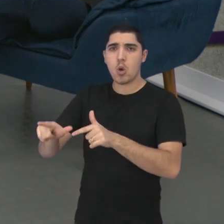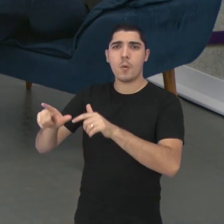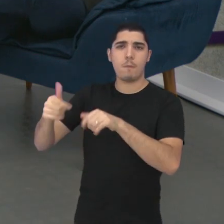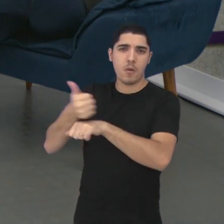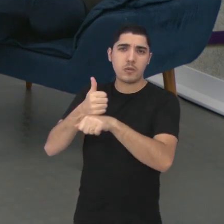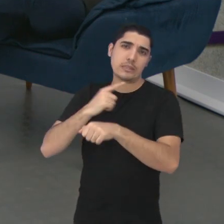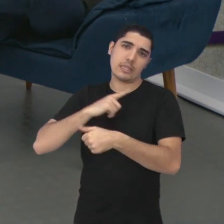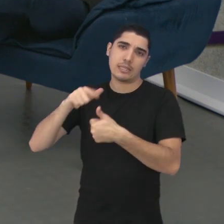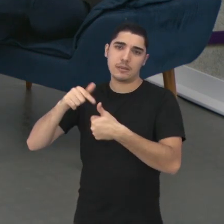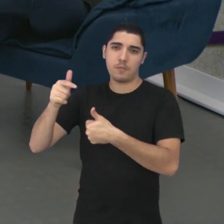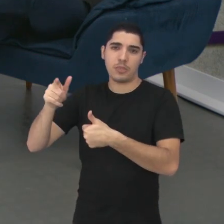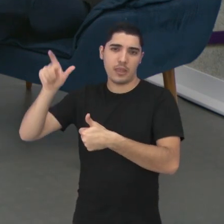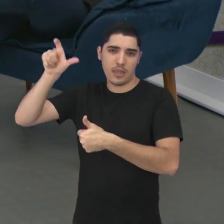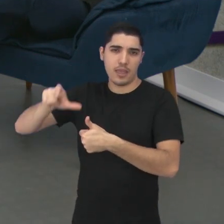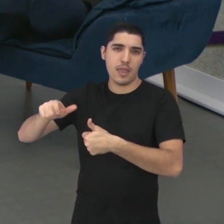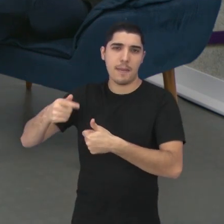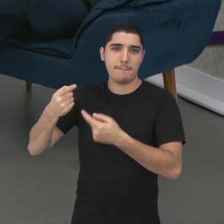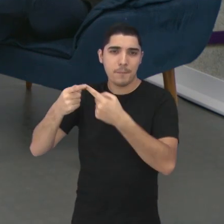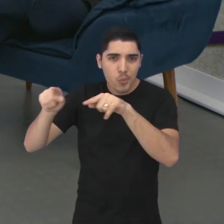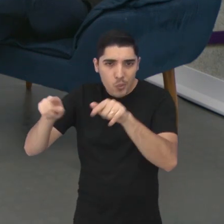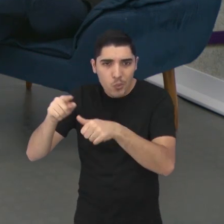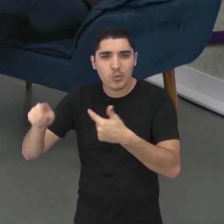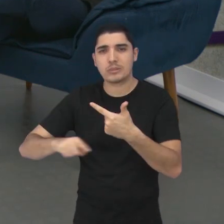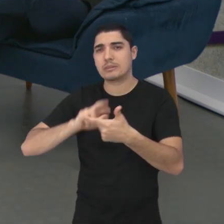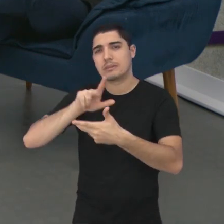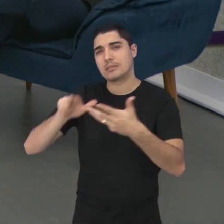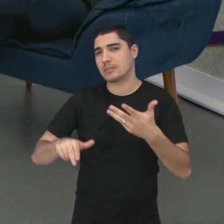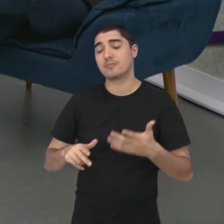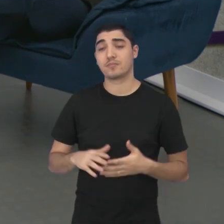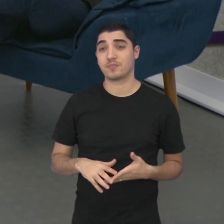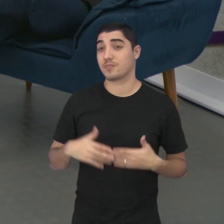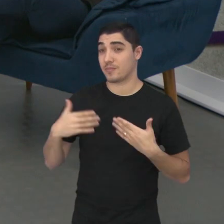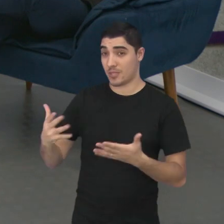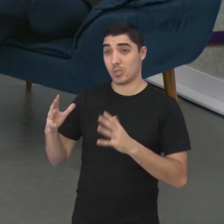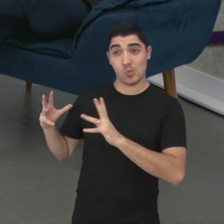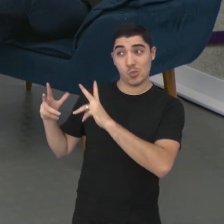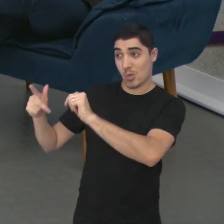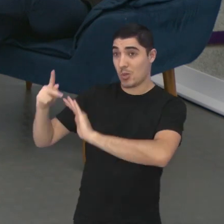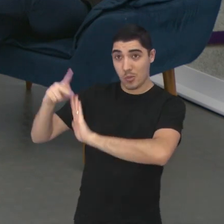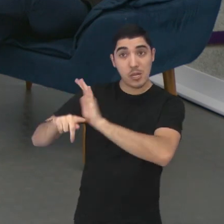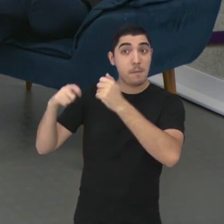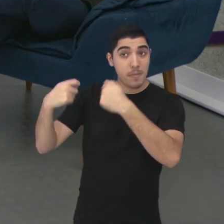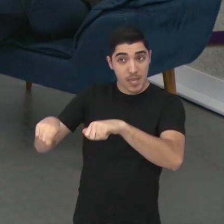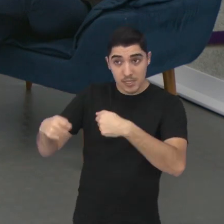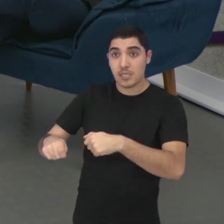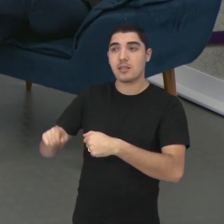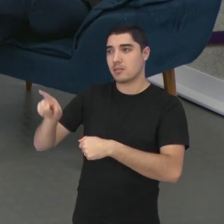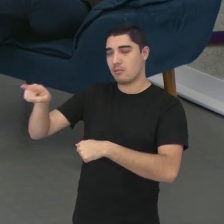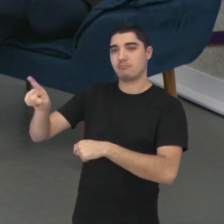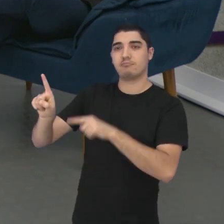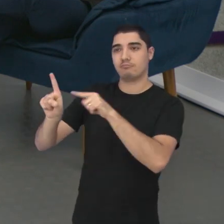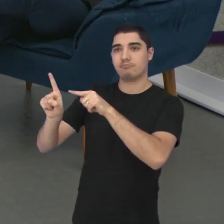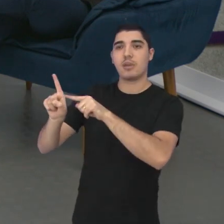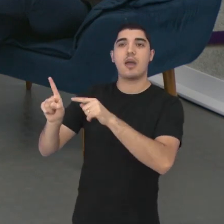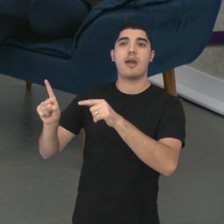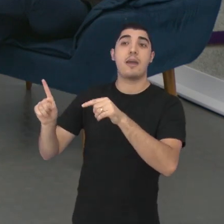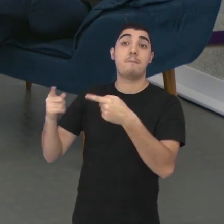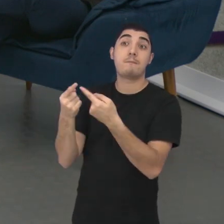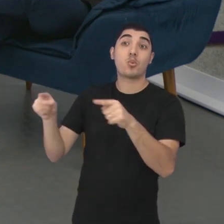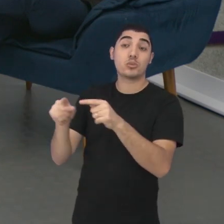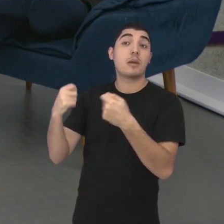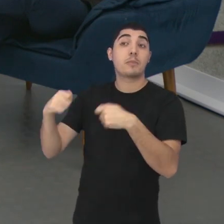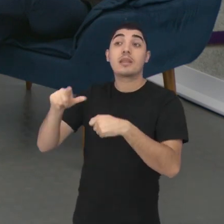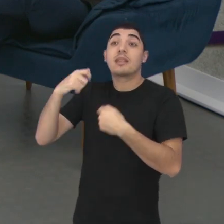tem músicos envolvidos né, com games. Todo projeto precisa, inclusive, de músicos envolvidos de alguma forma, porque a gente tem a